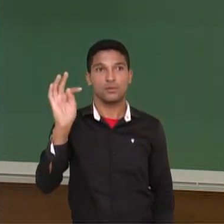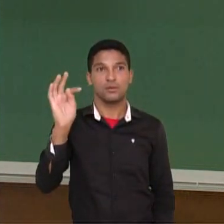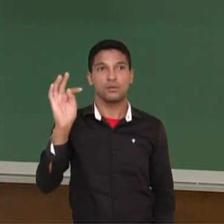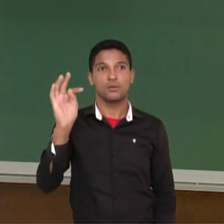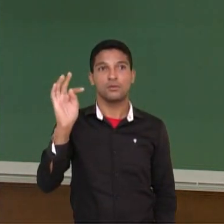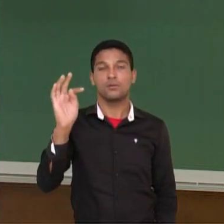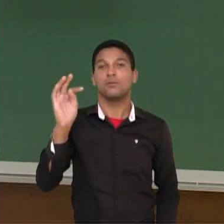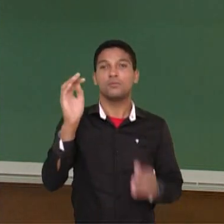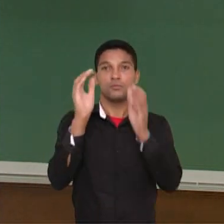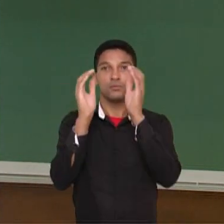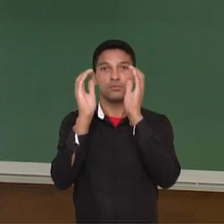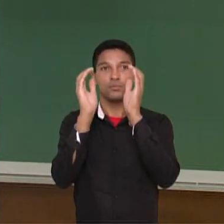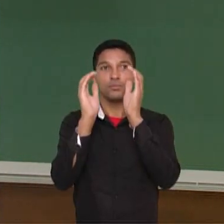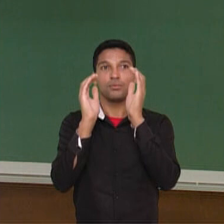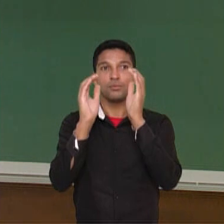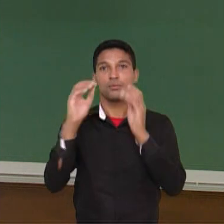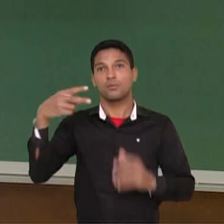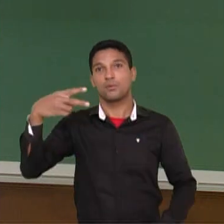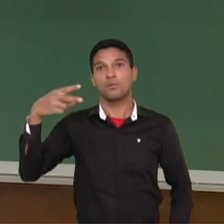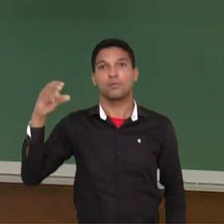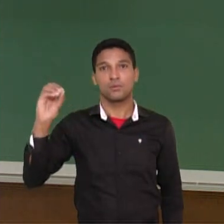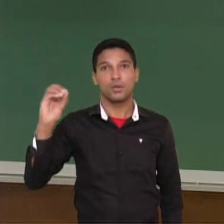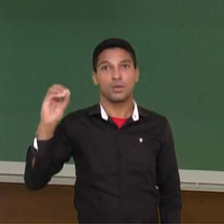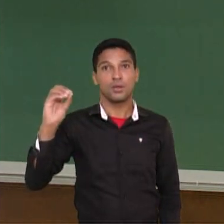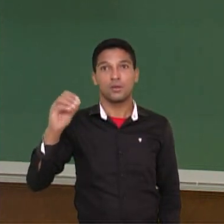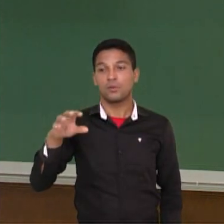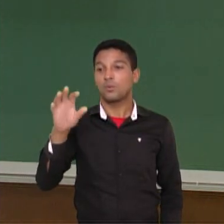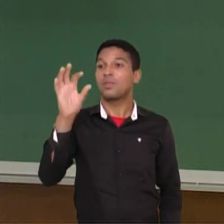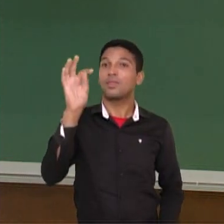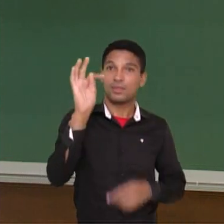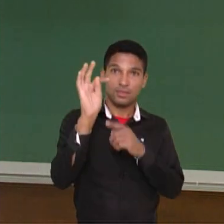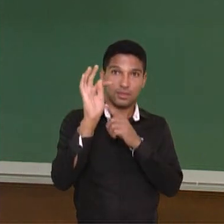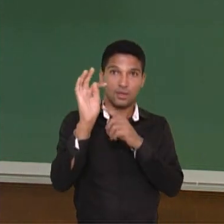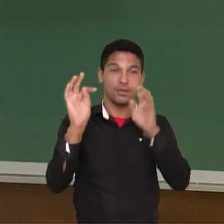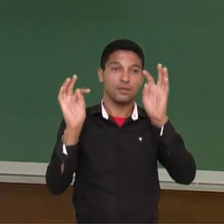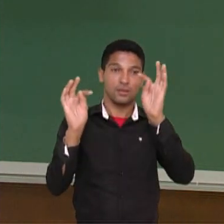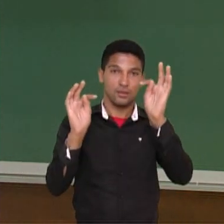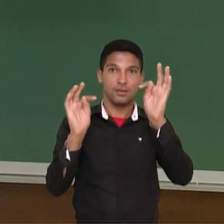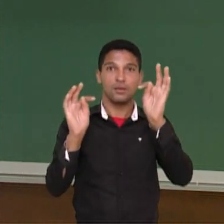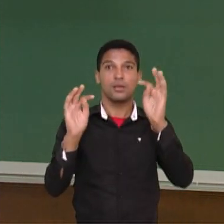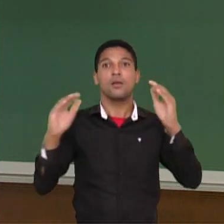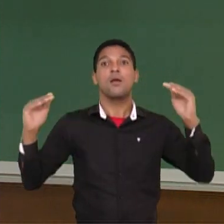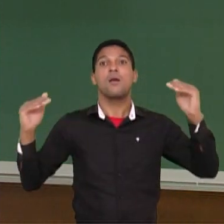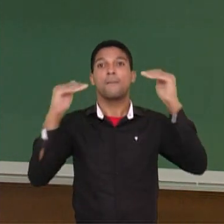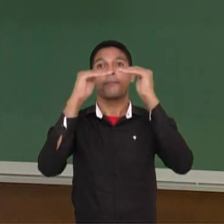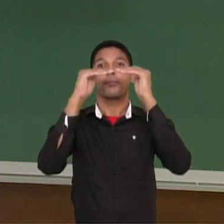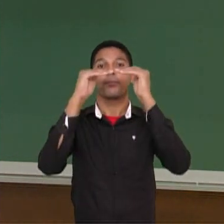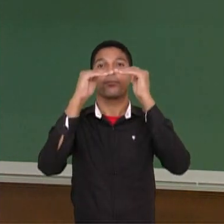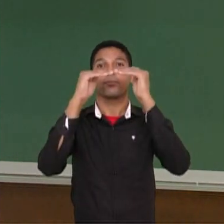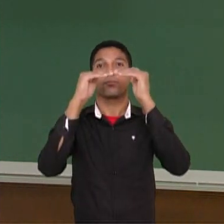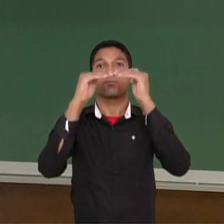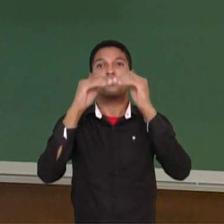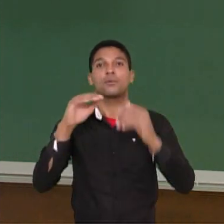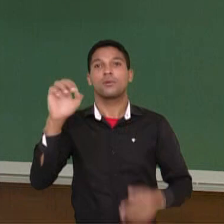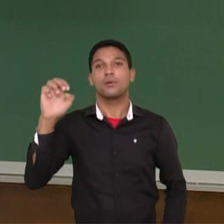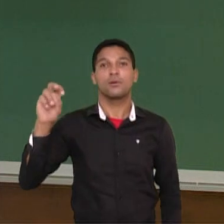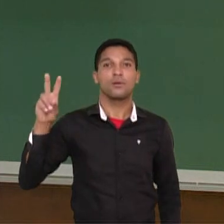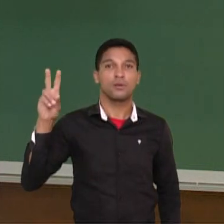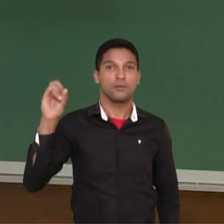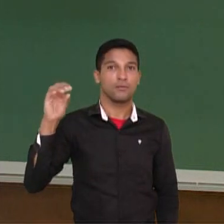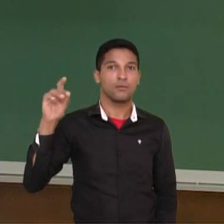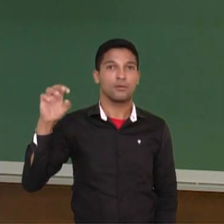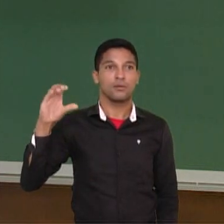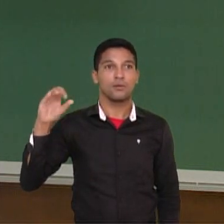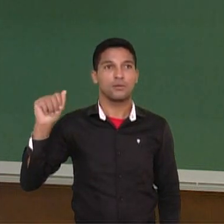Beleza? Então, eu coloquei o 2t em evidência, certo? Ah, como que eu posso ter certeza se acertei? Simples,